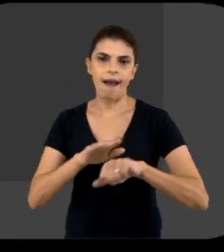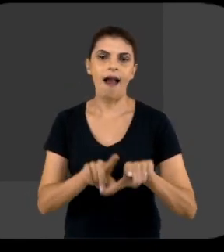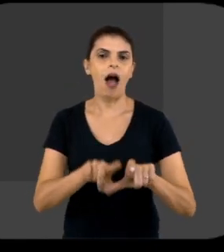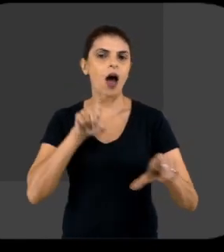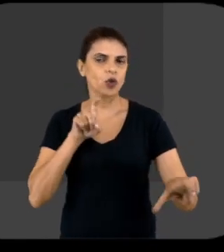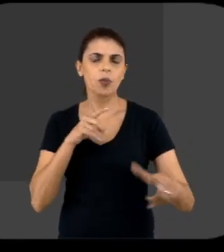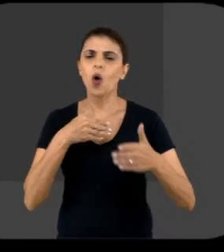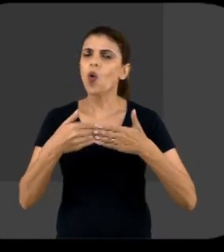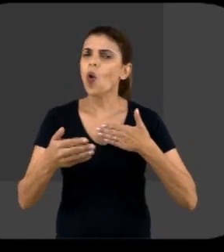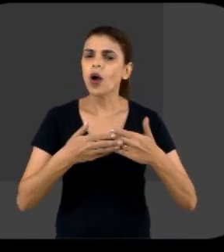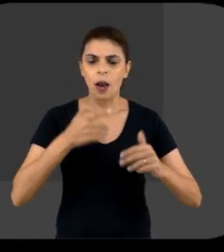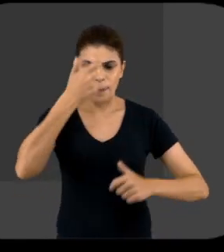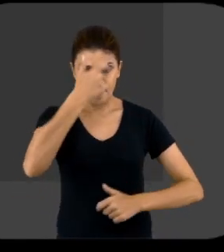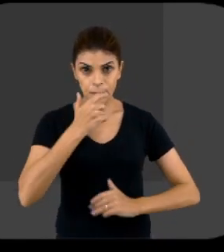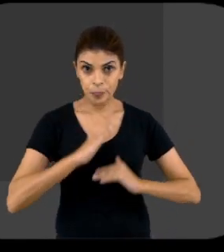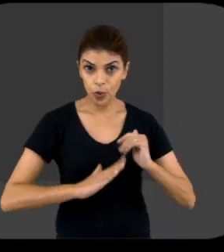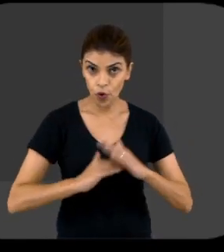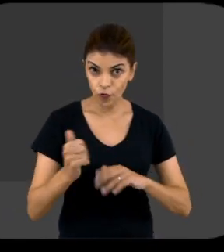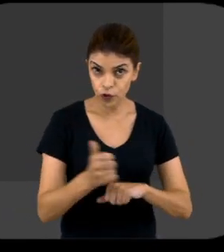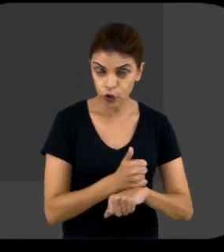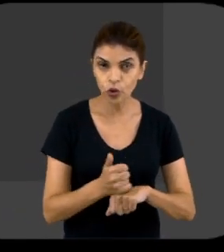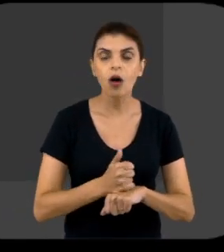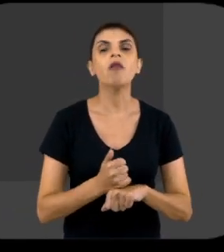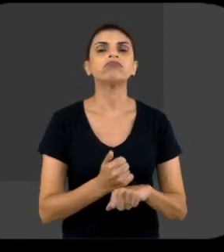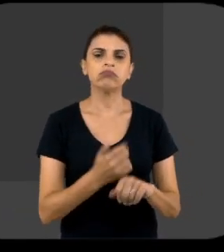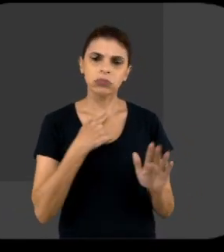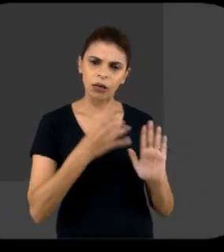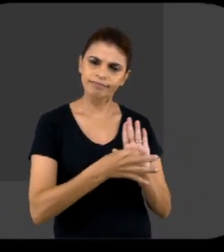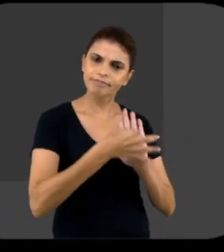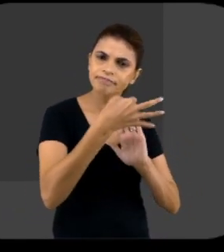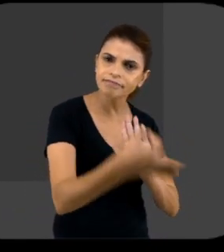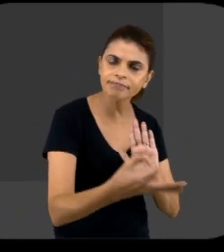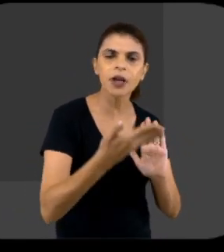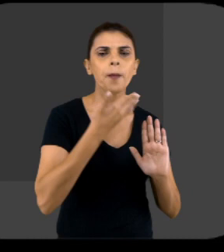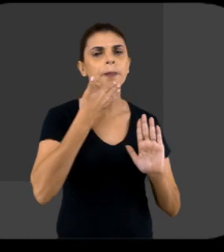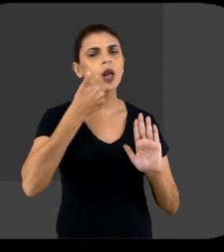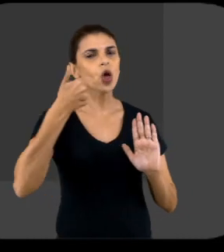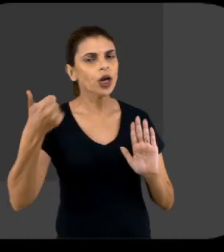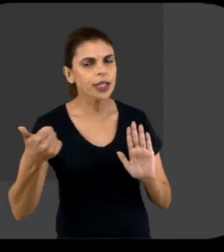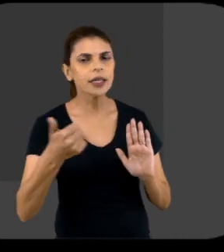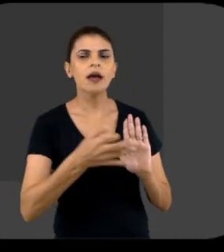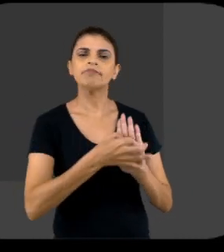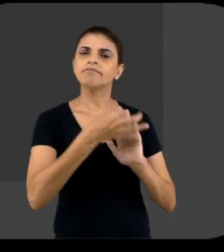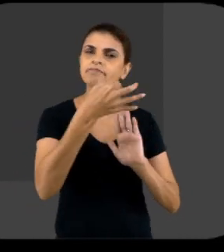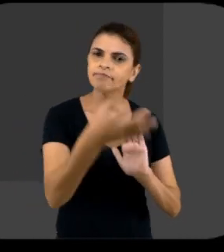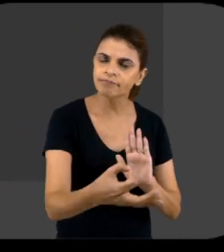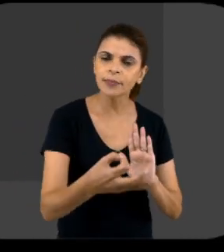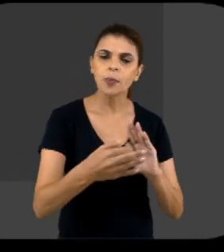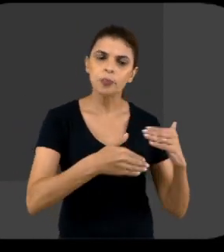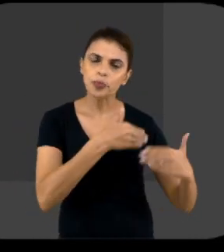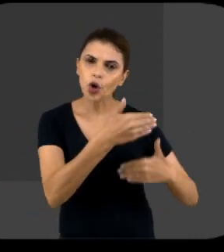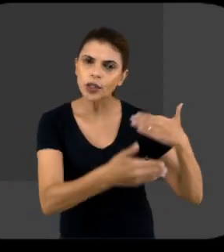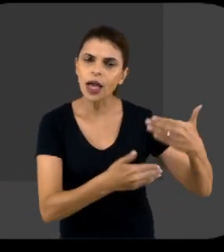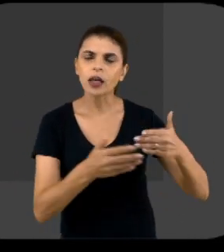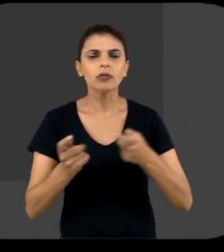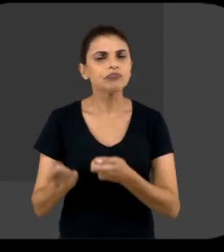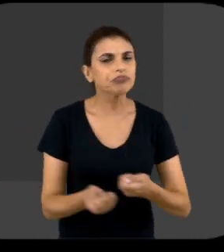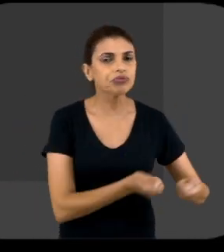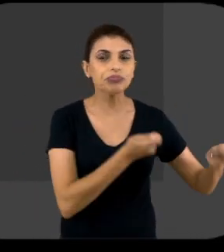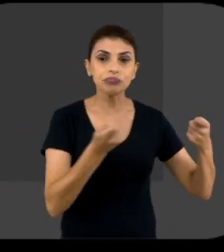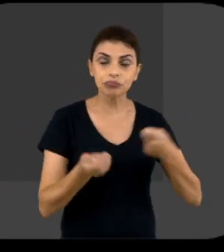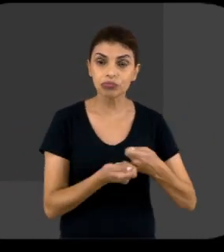a qualquer profissional a propor melhorias de processo, de uma melhoria